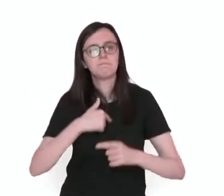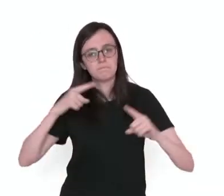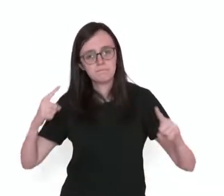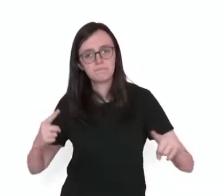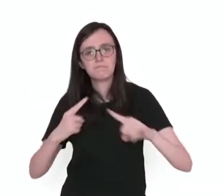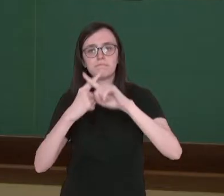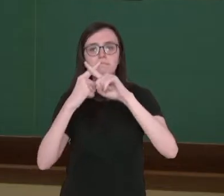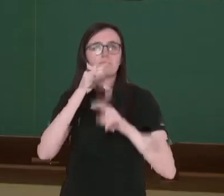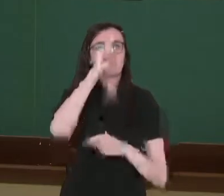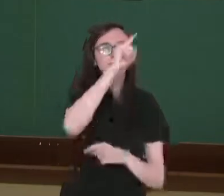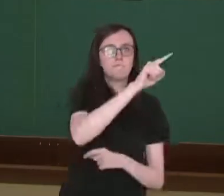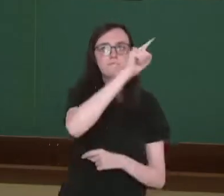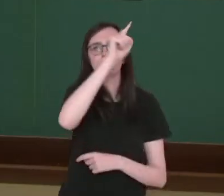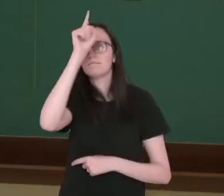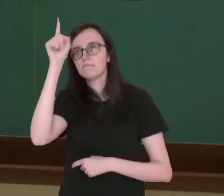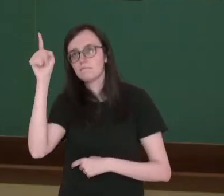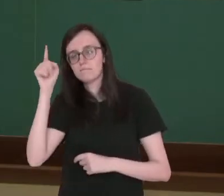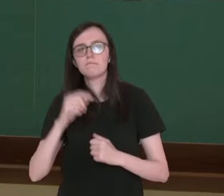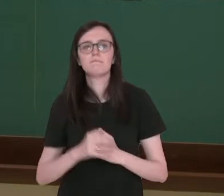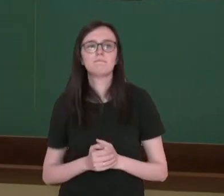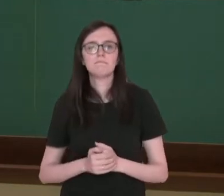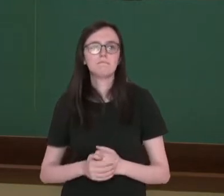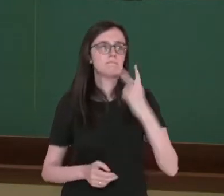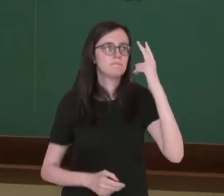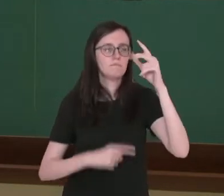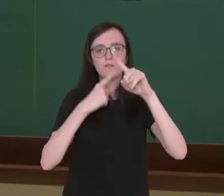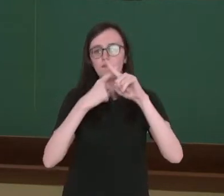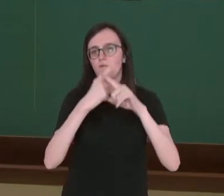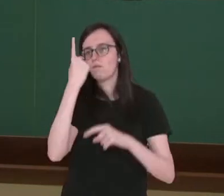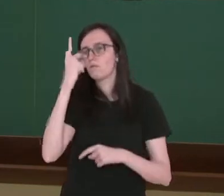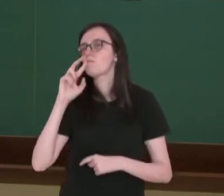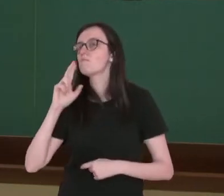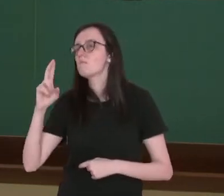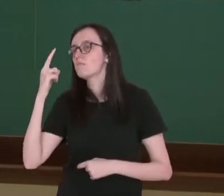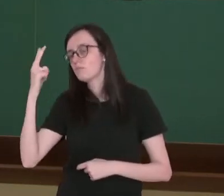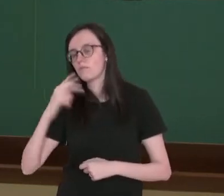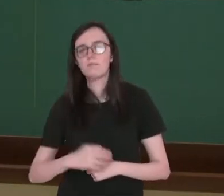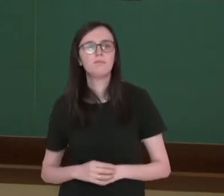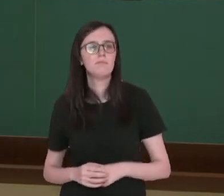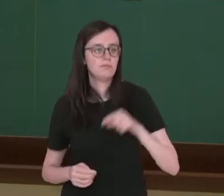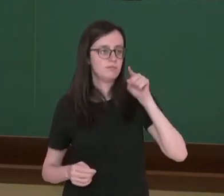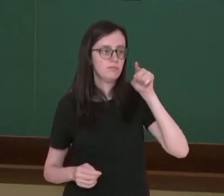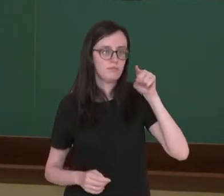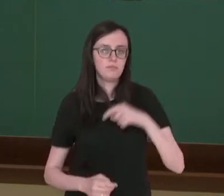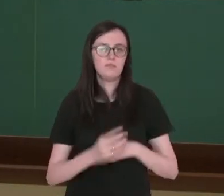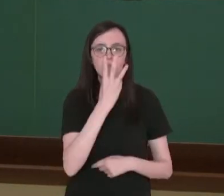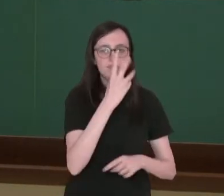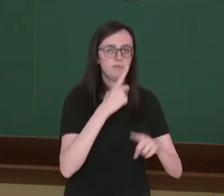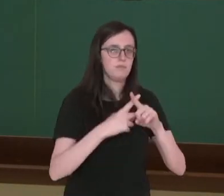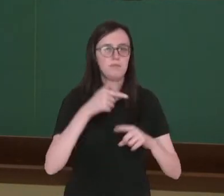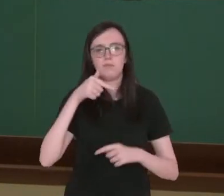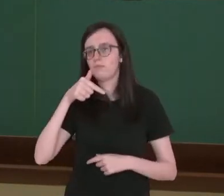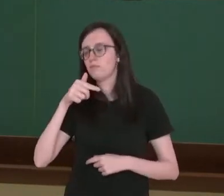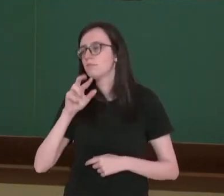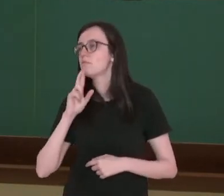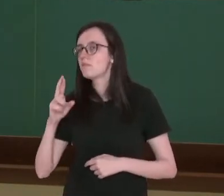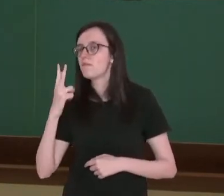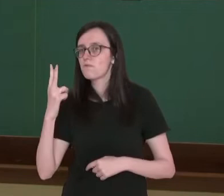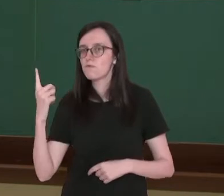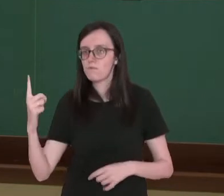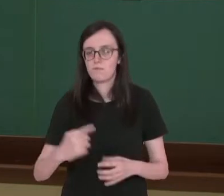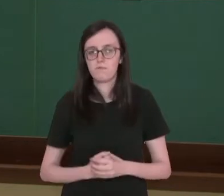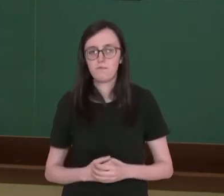o numerador com o numerador, então 2 vezes 1, 2. O denominador com o denominador, 3 vezes 7,